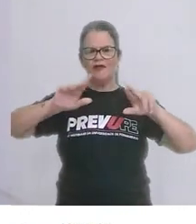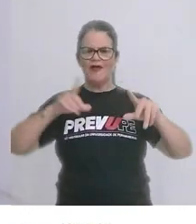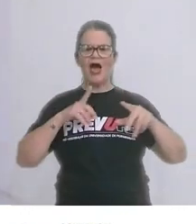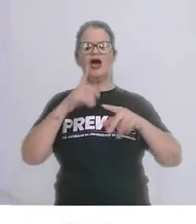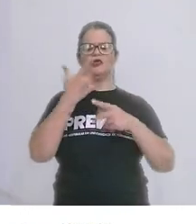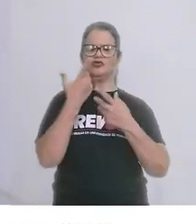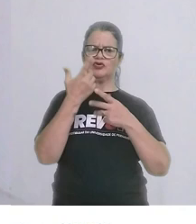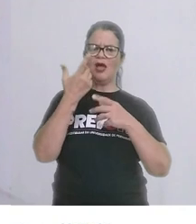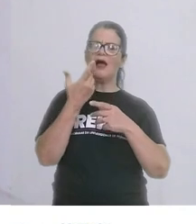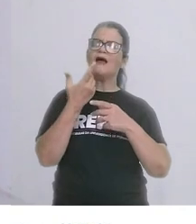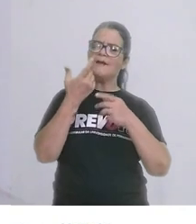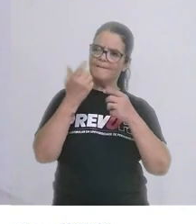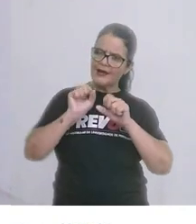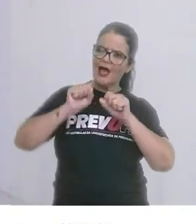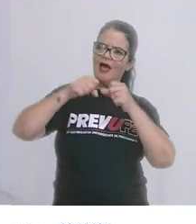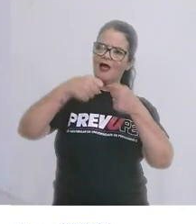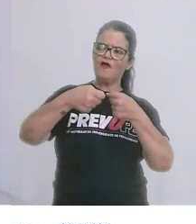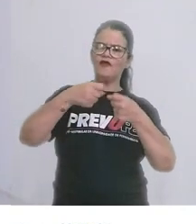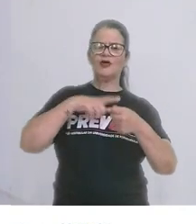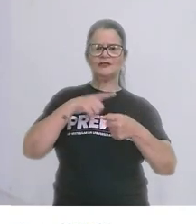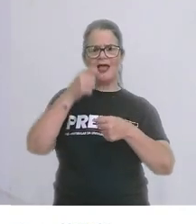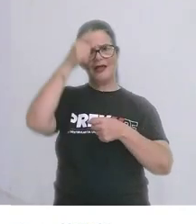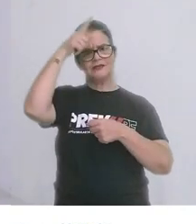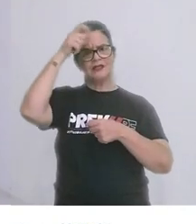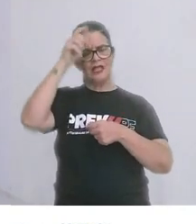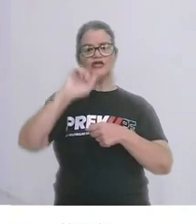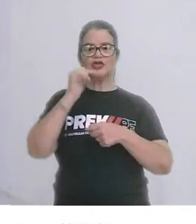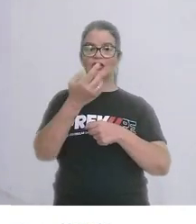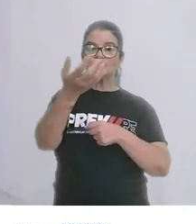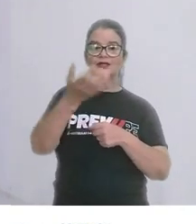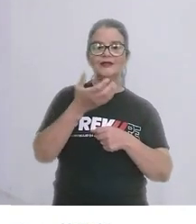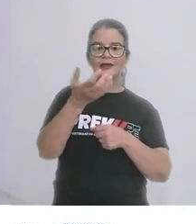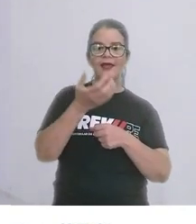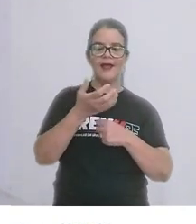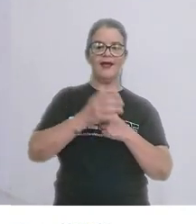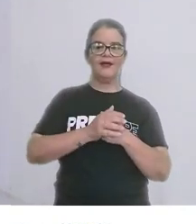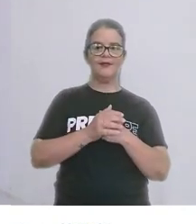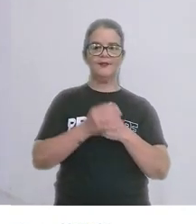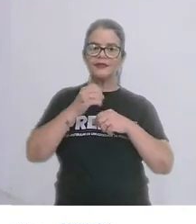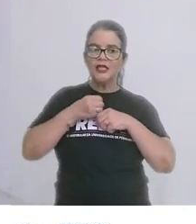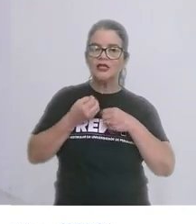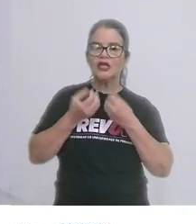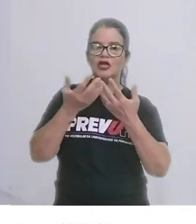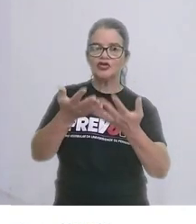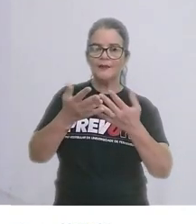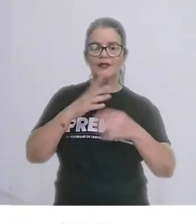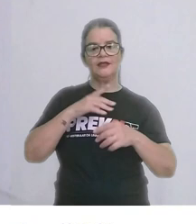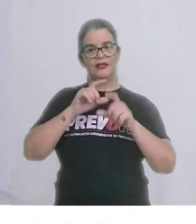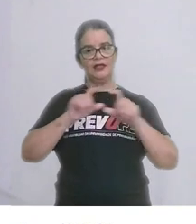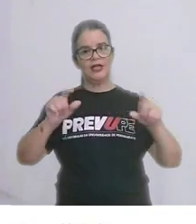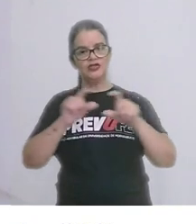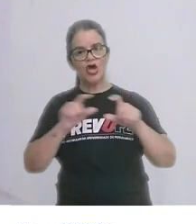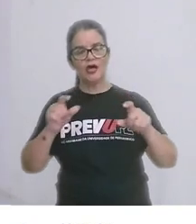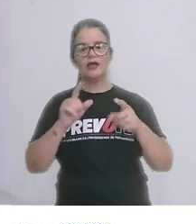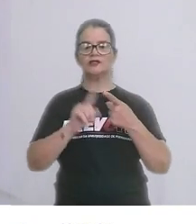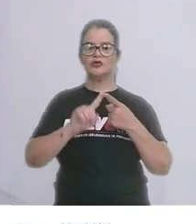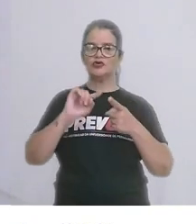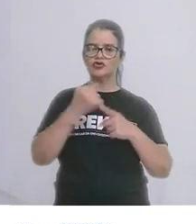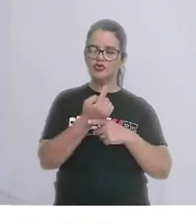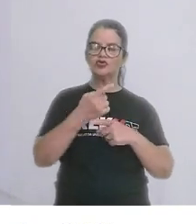tem para reforçar as ideias que a gente quer transmitir nas orações e